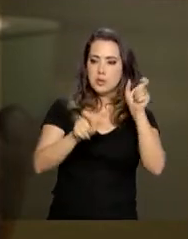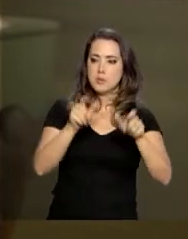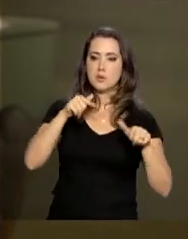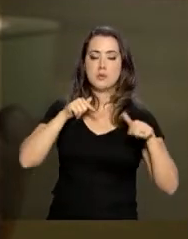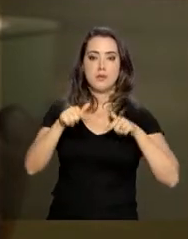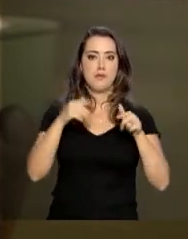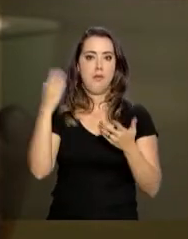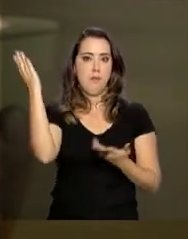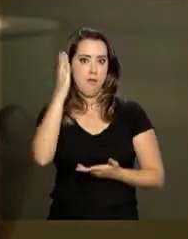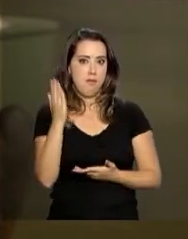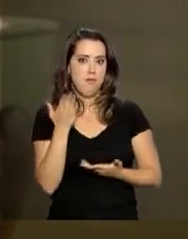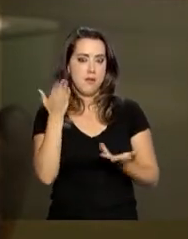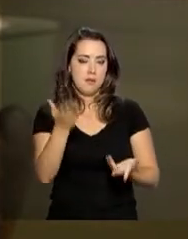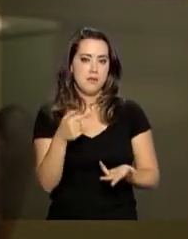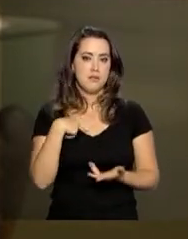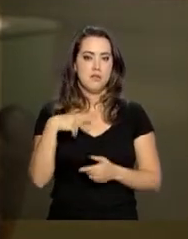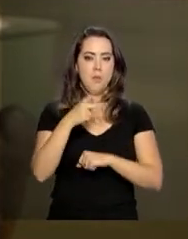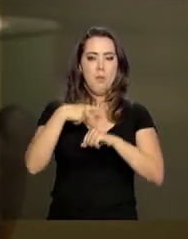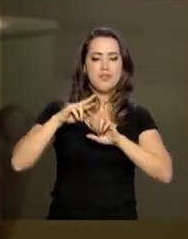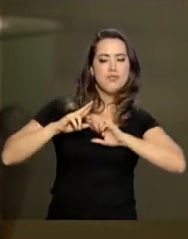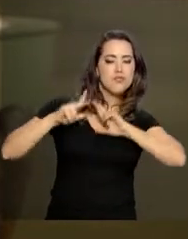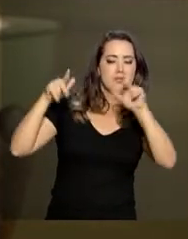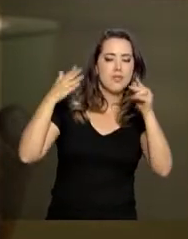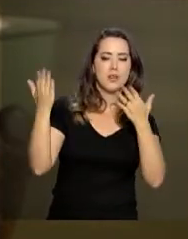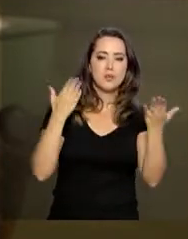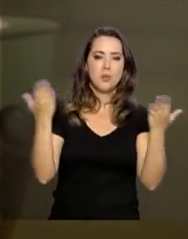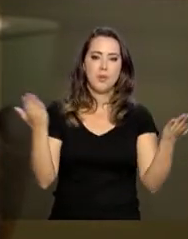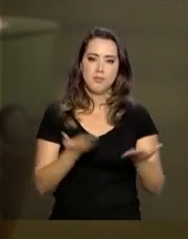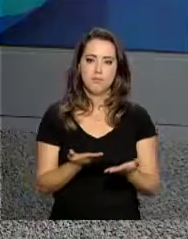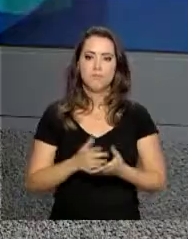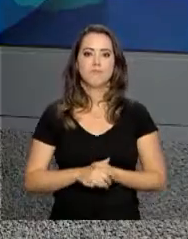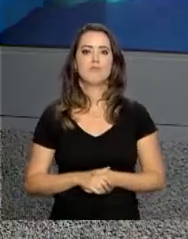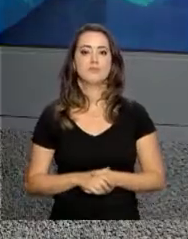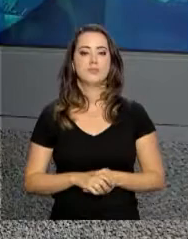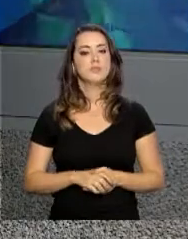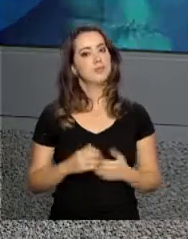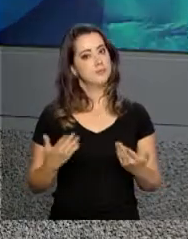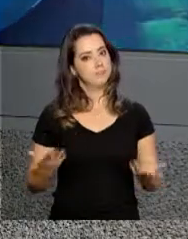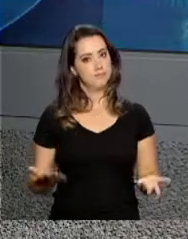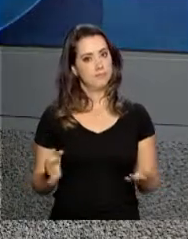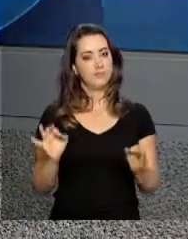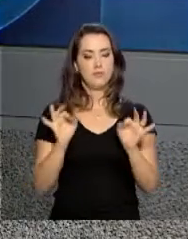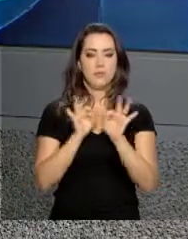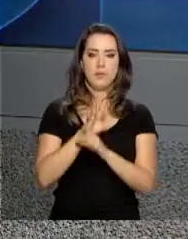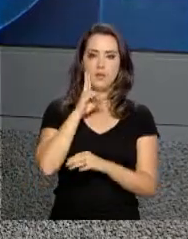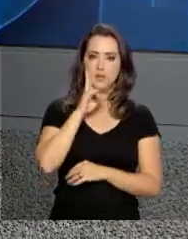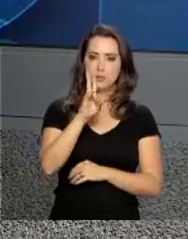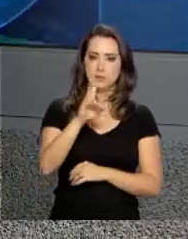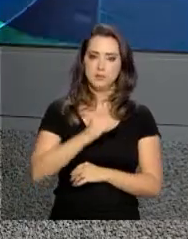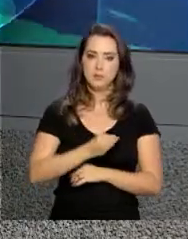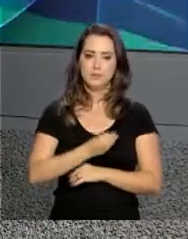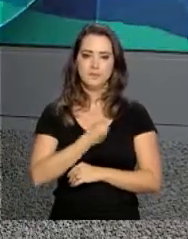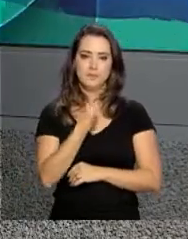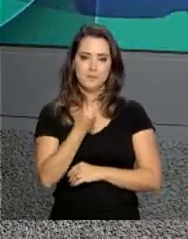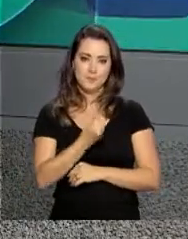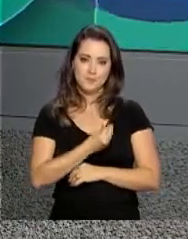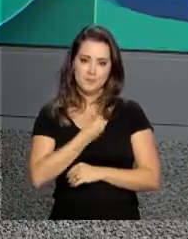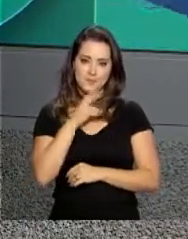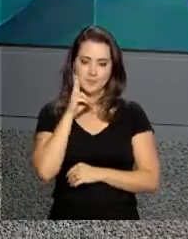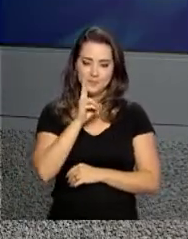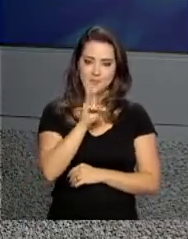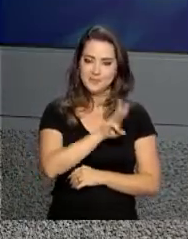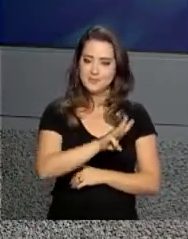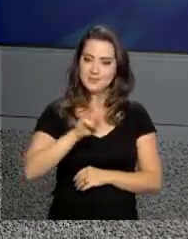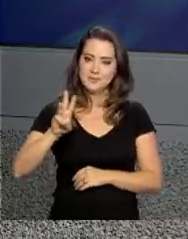sociedade brasileira, com um país bem diferente desse que a gente tem hoje. A gente fica por aqui. Você acompanha a nossa programação ao